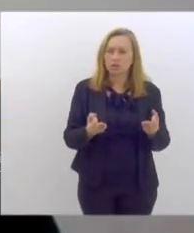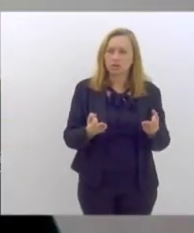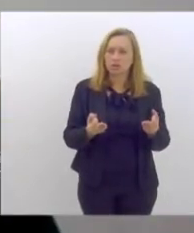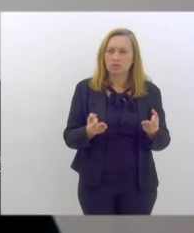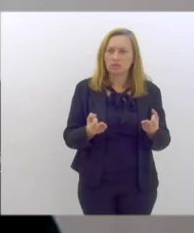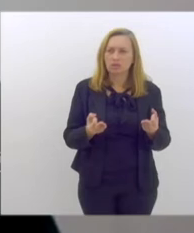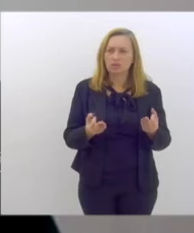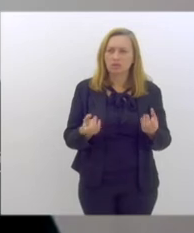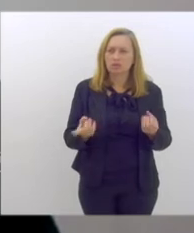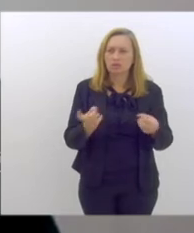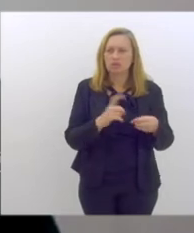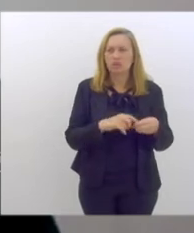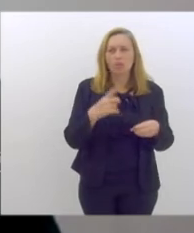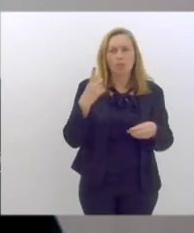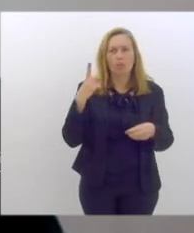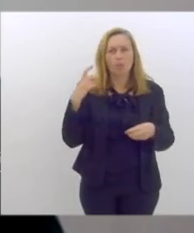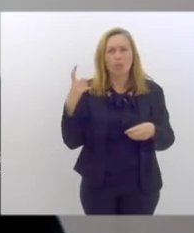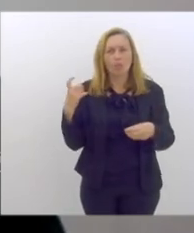e